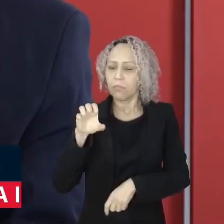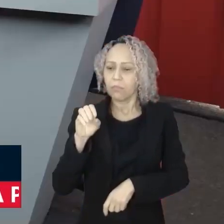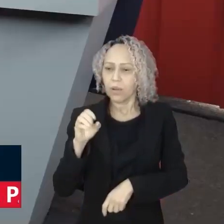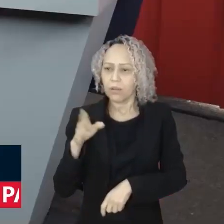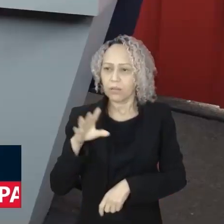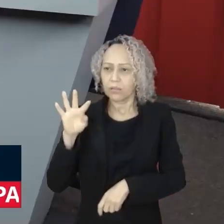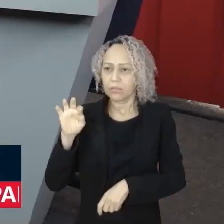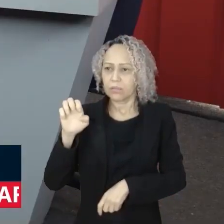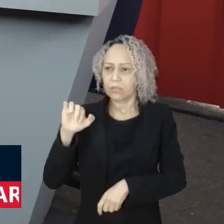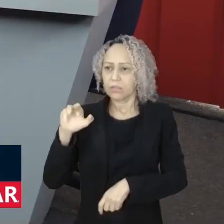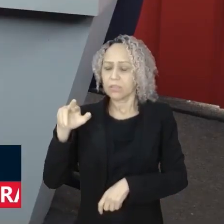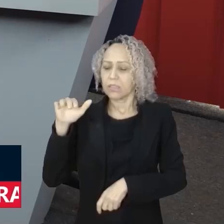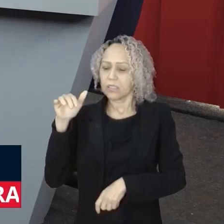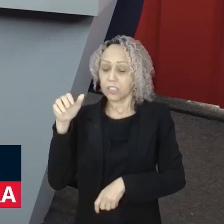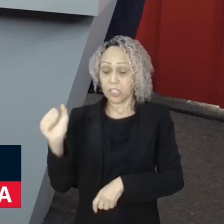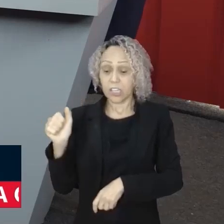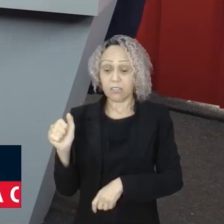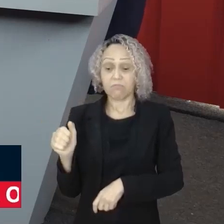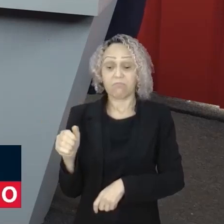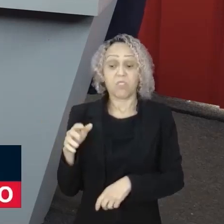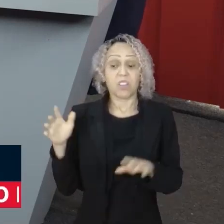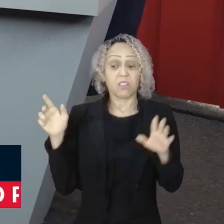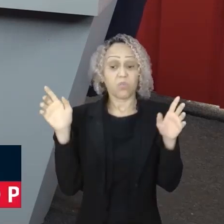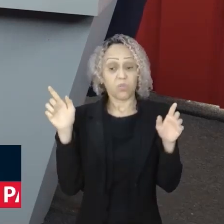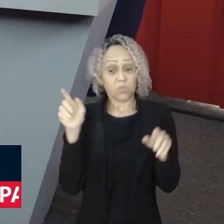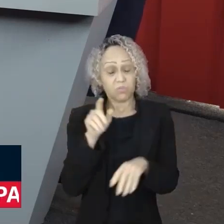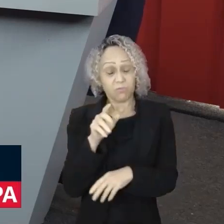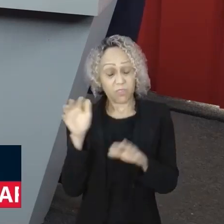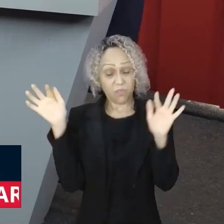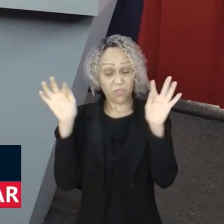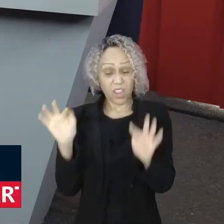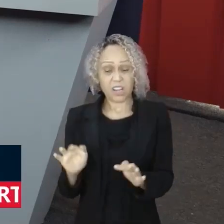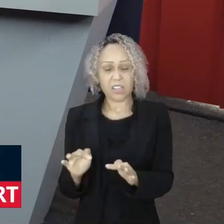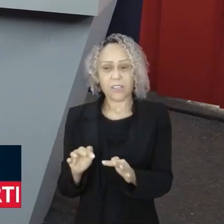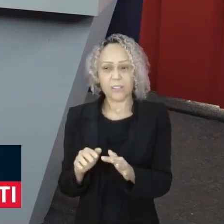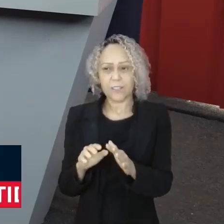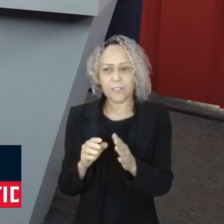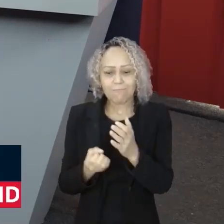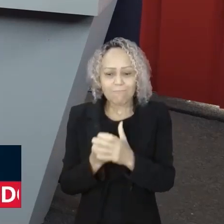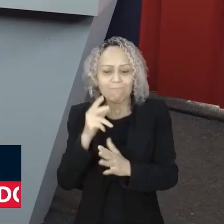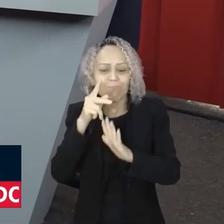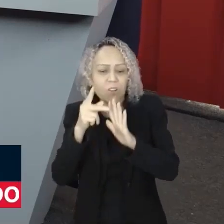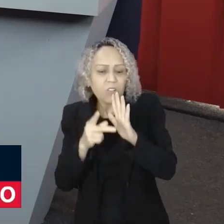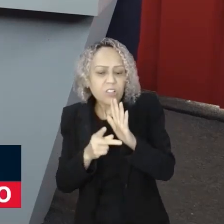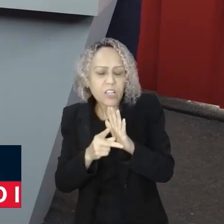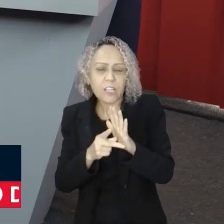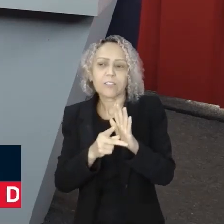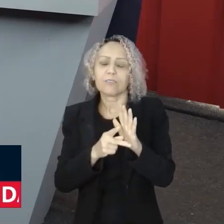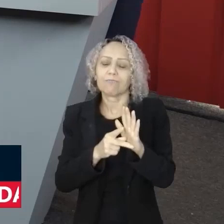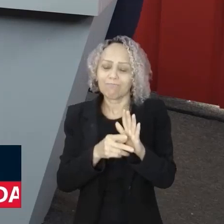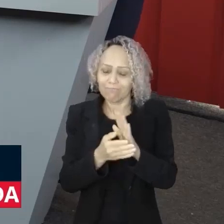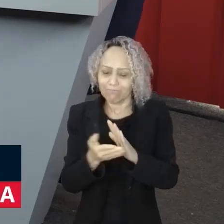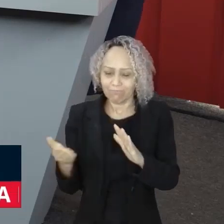país. Com certeza. E a fome, deputado, também voltou a assombrar com muita crueldade as escolas, né? A gente viu